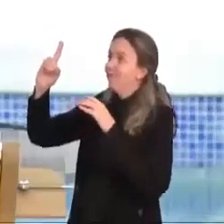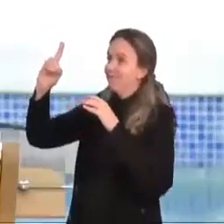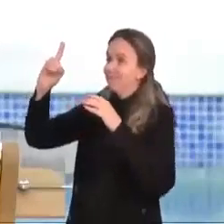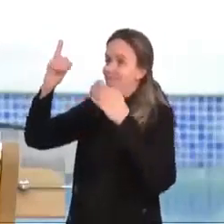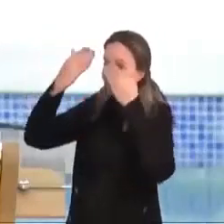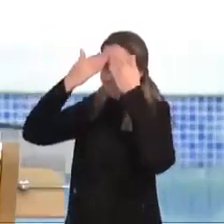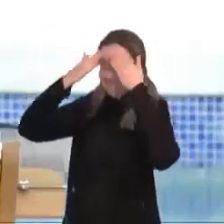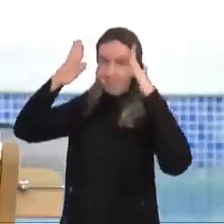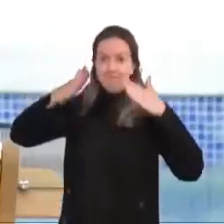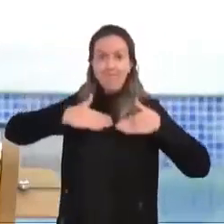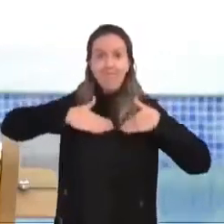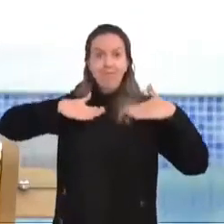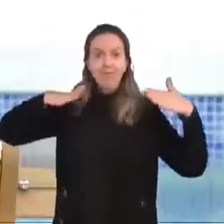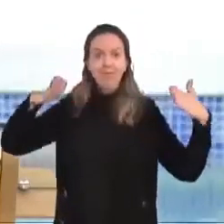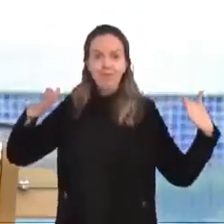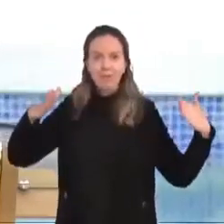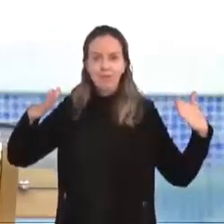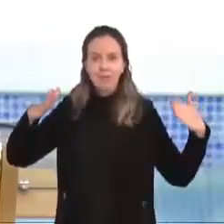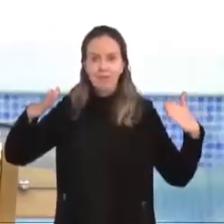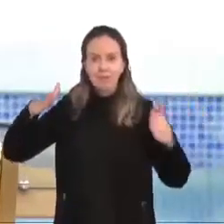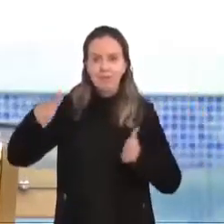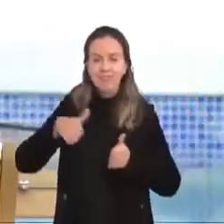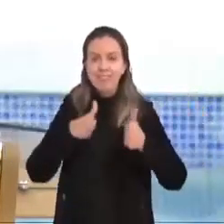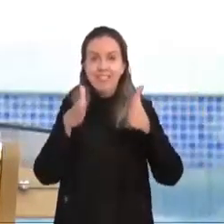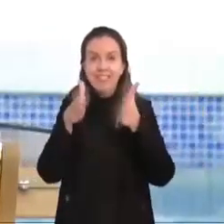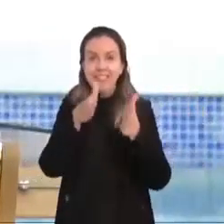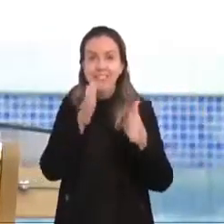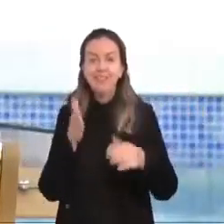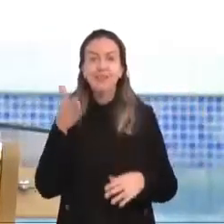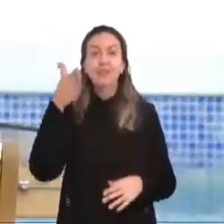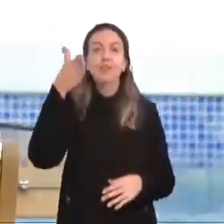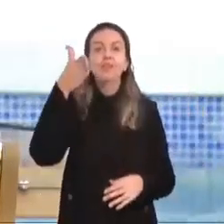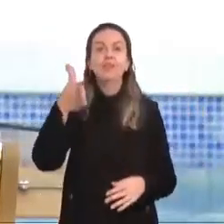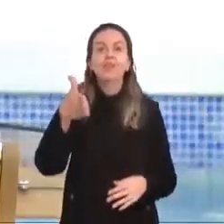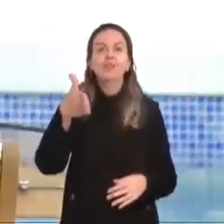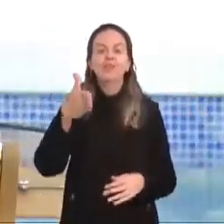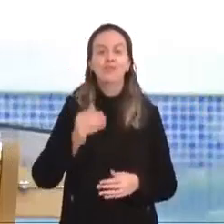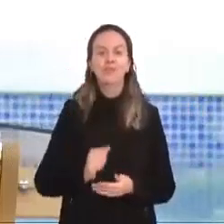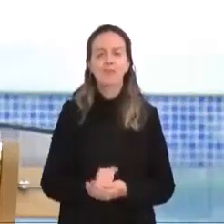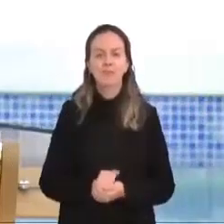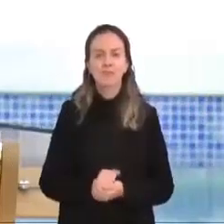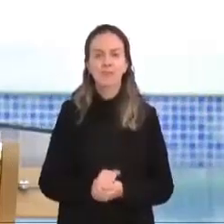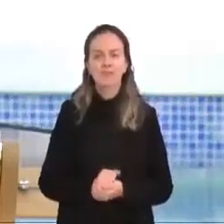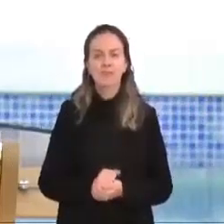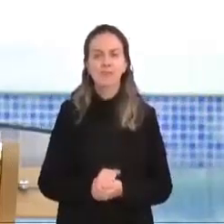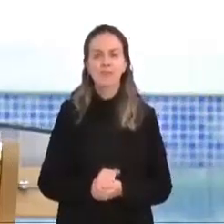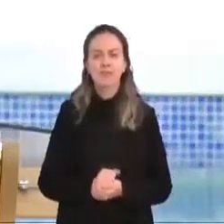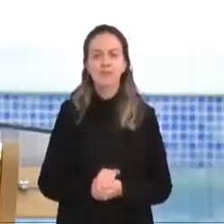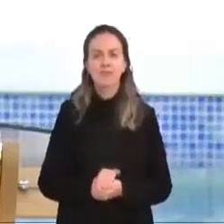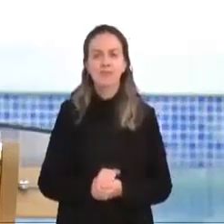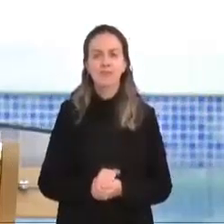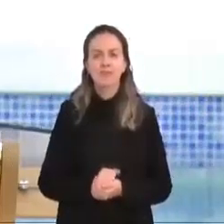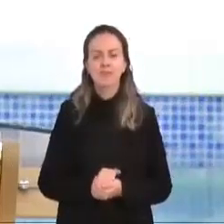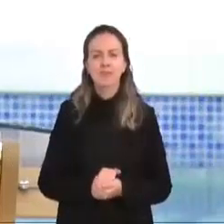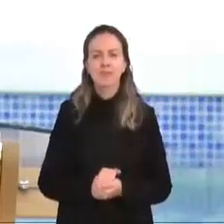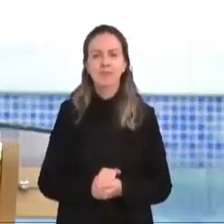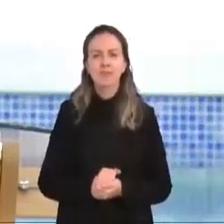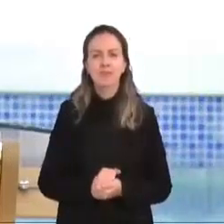fazendo as escondidas contra o meu povo. Deus está dizendo, quando alguém